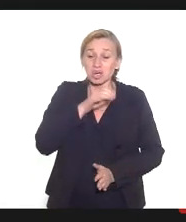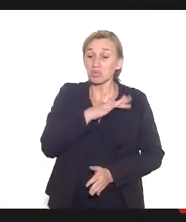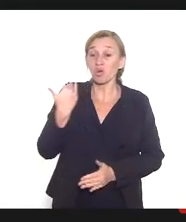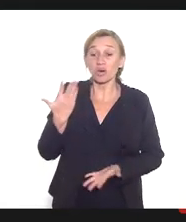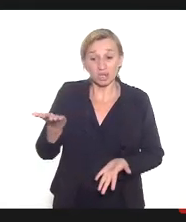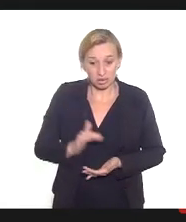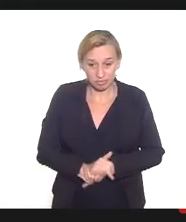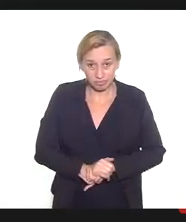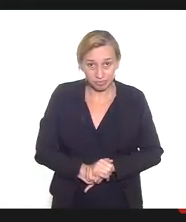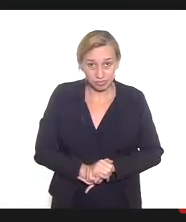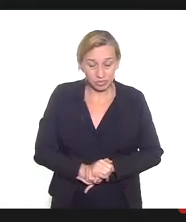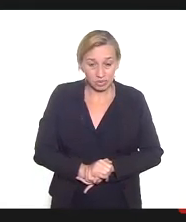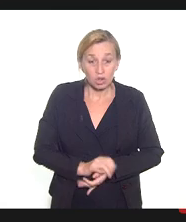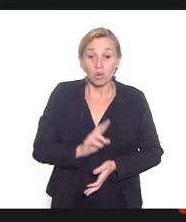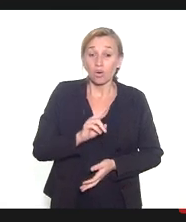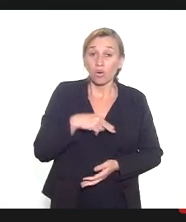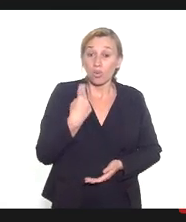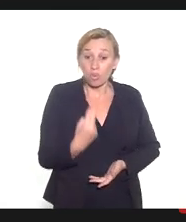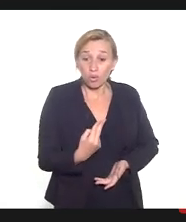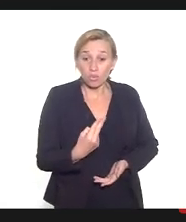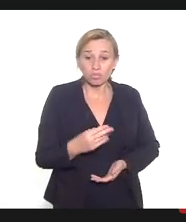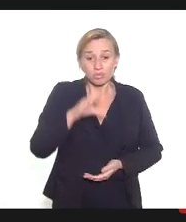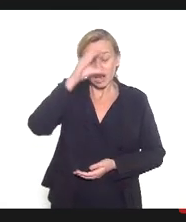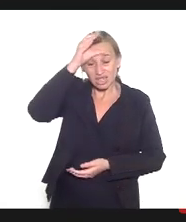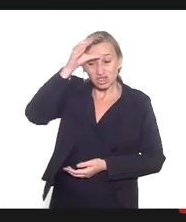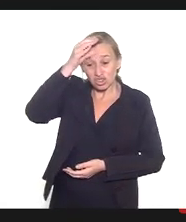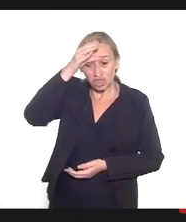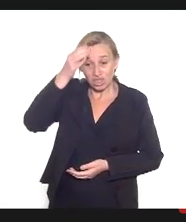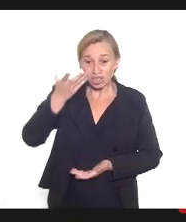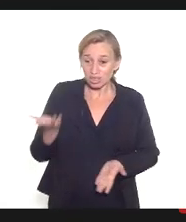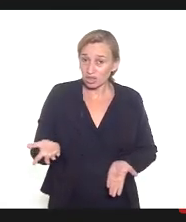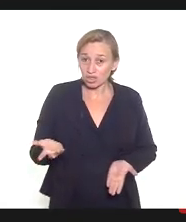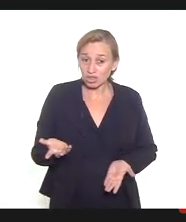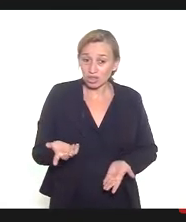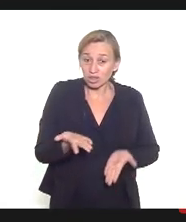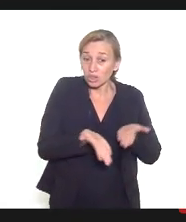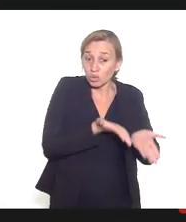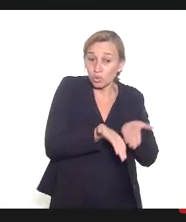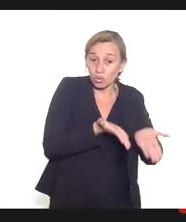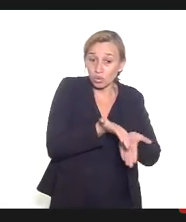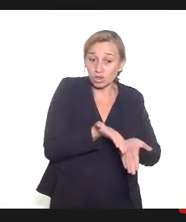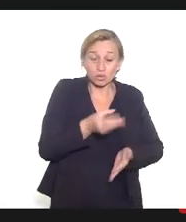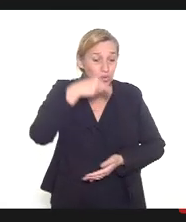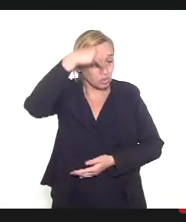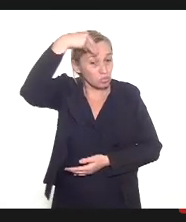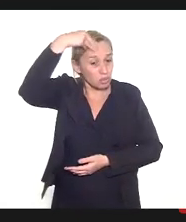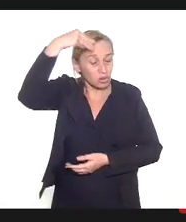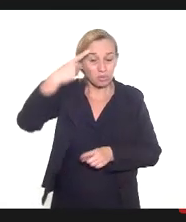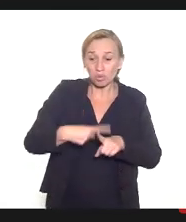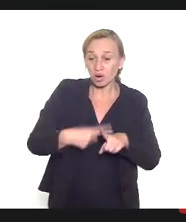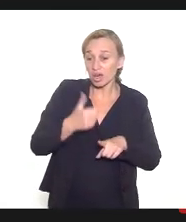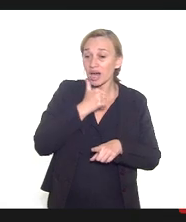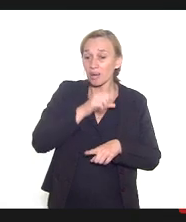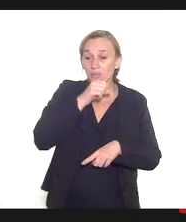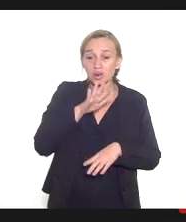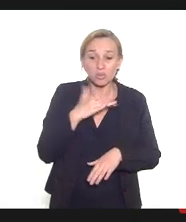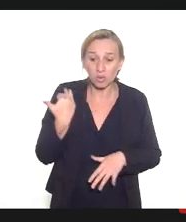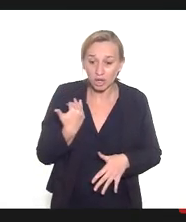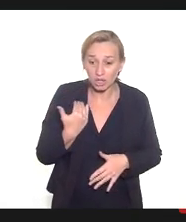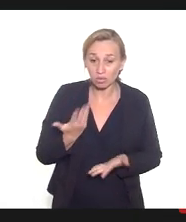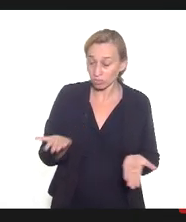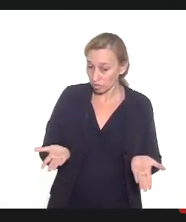tentando os companheiros ou companheiras ou pelas tias em situações de vulnerabilidade porque são exatamente as pessoas mais